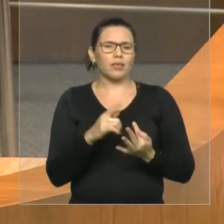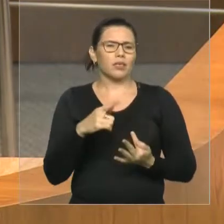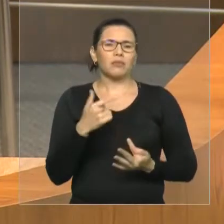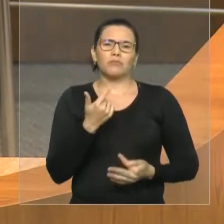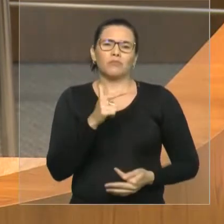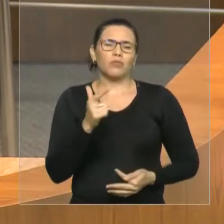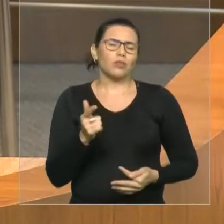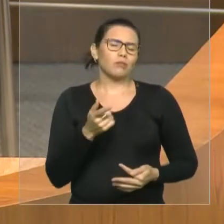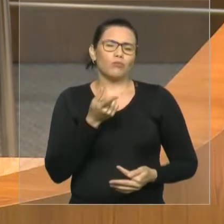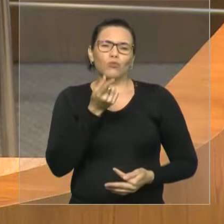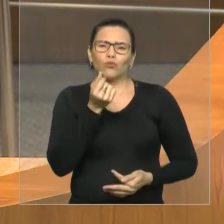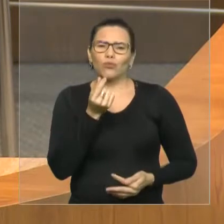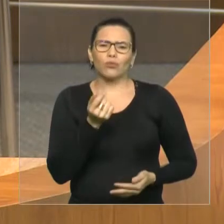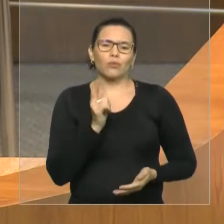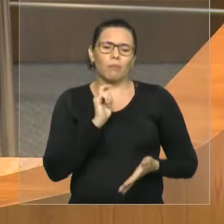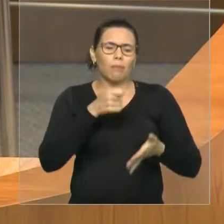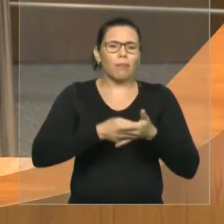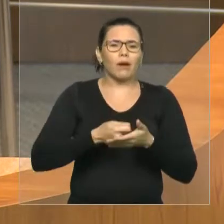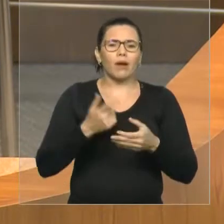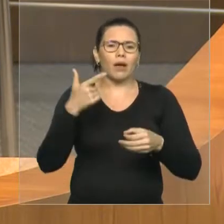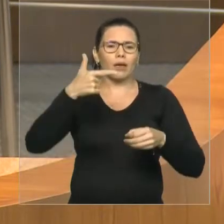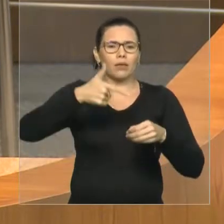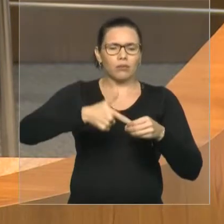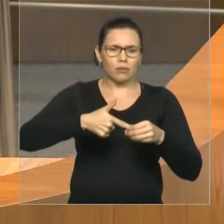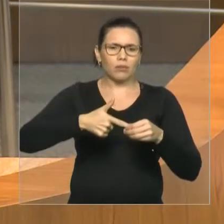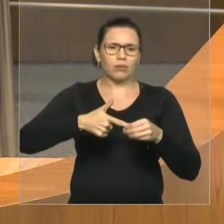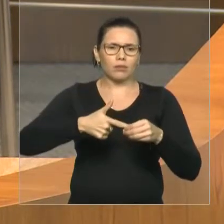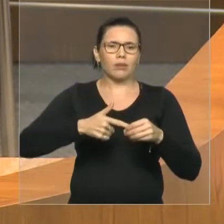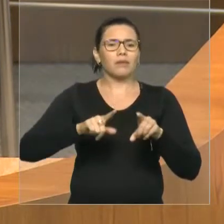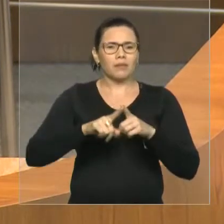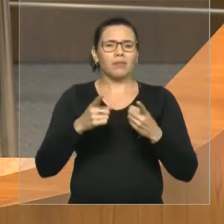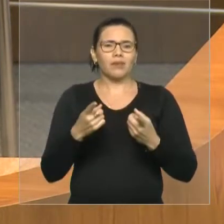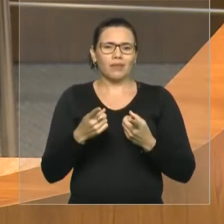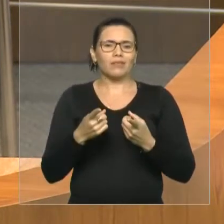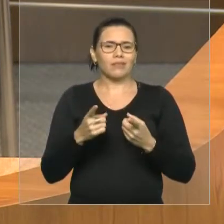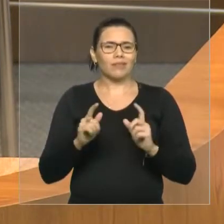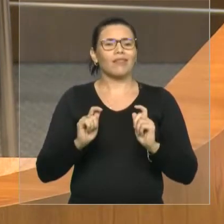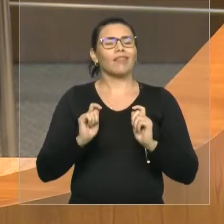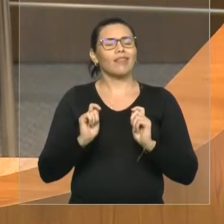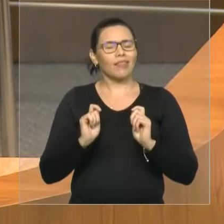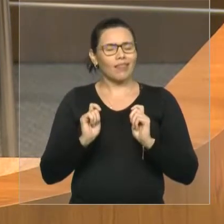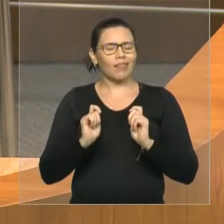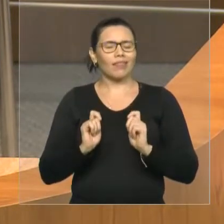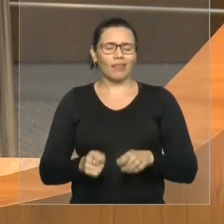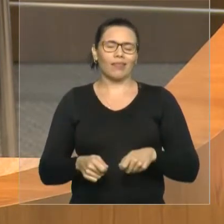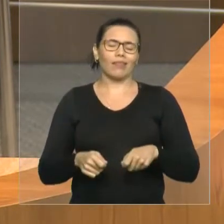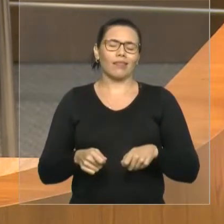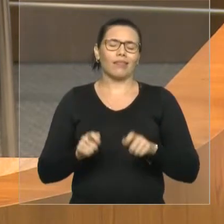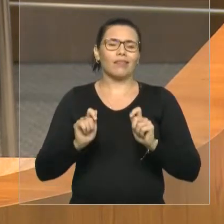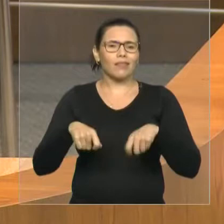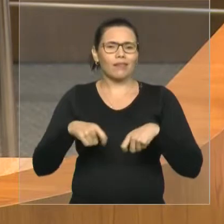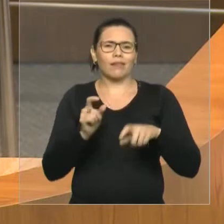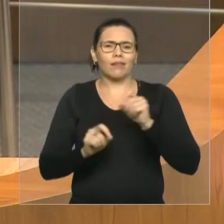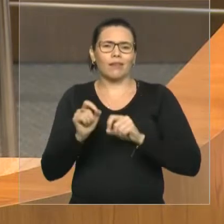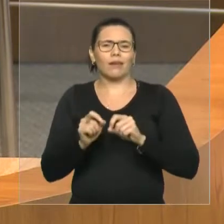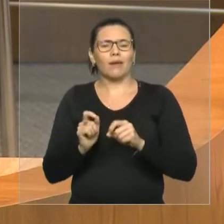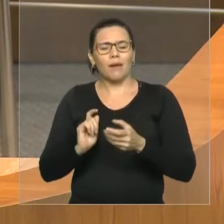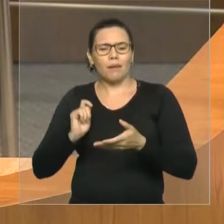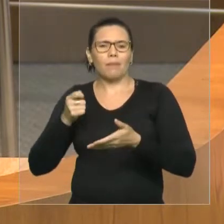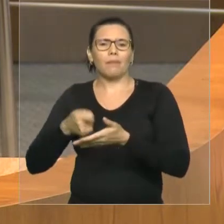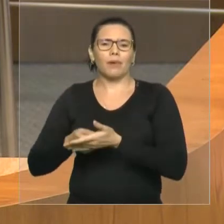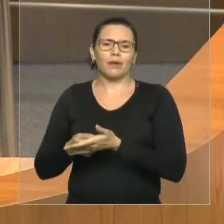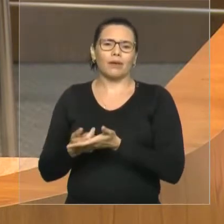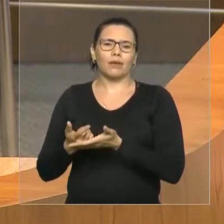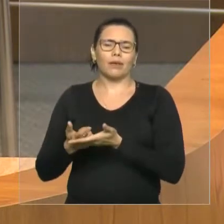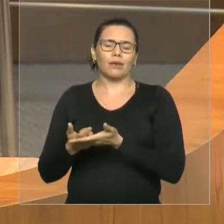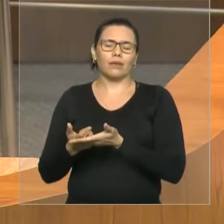poder garantir o pão da sua família. Então, senhores deputados, peço a vocês também,